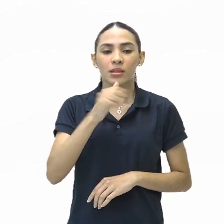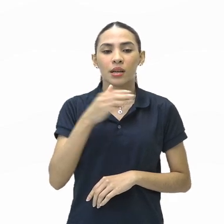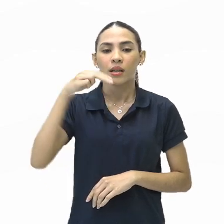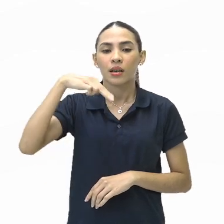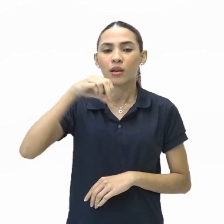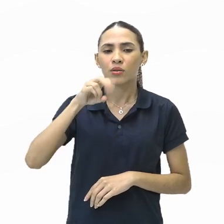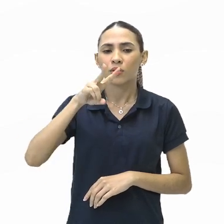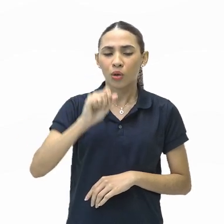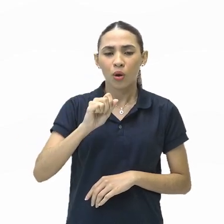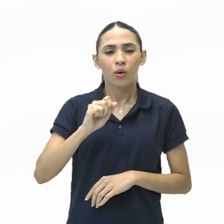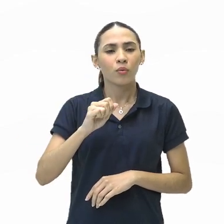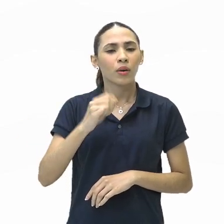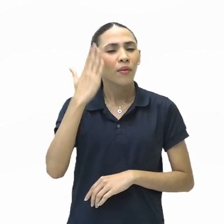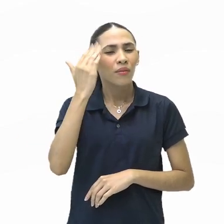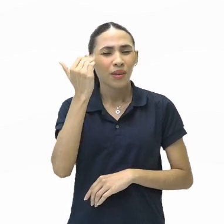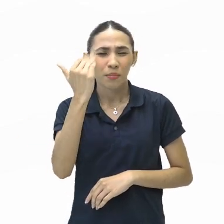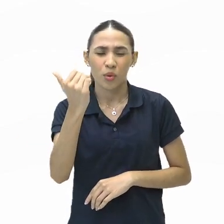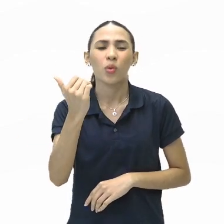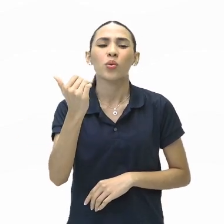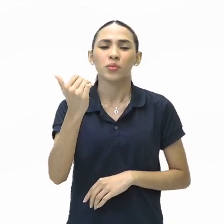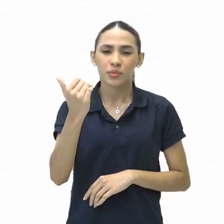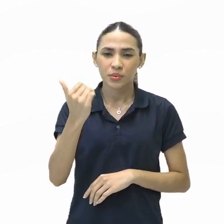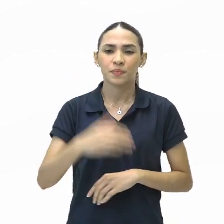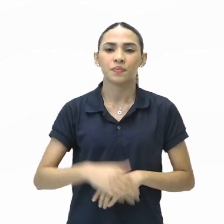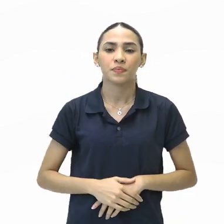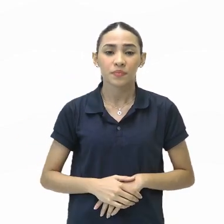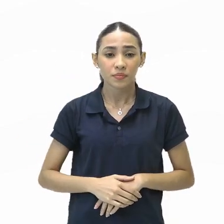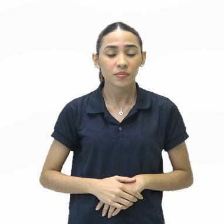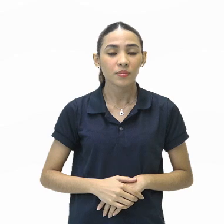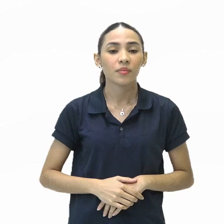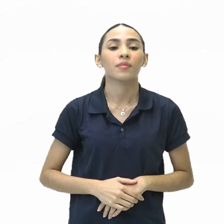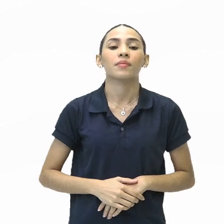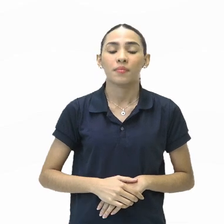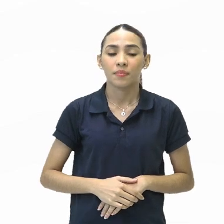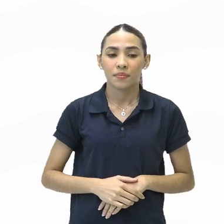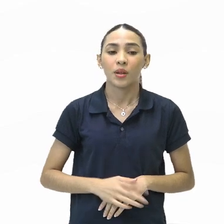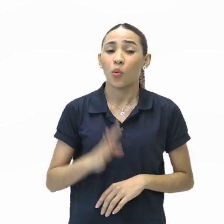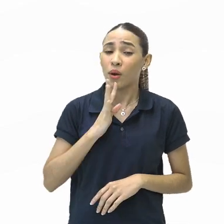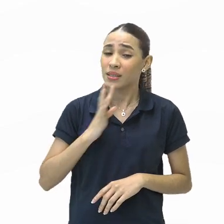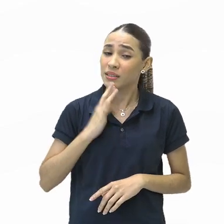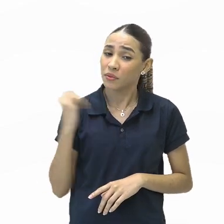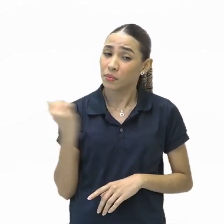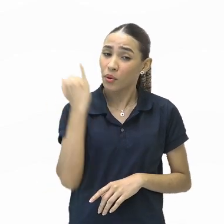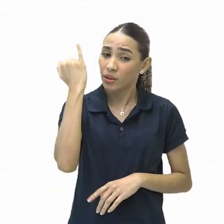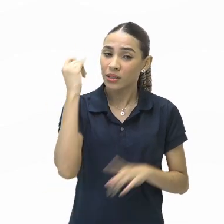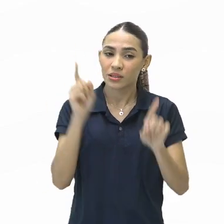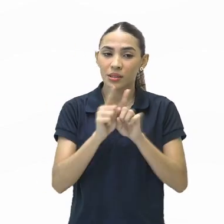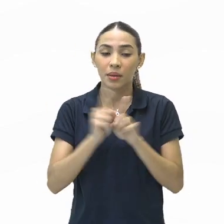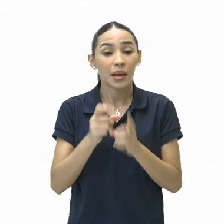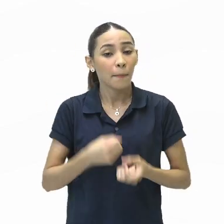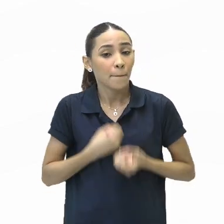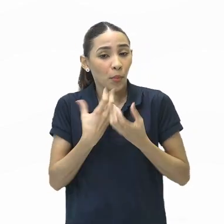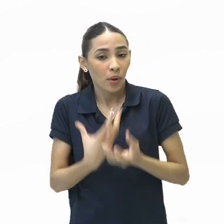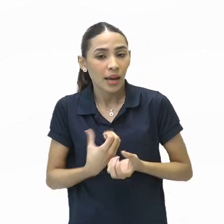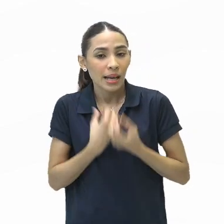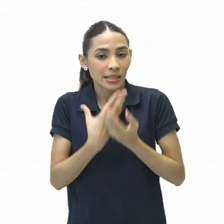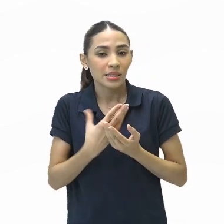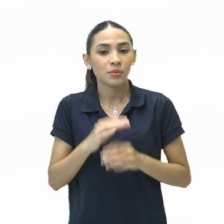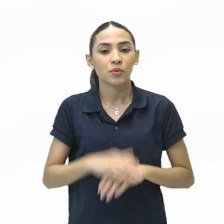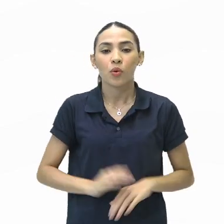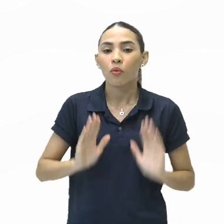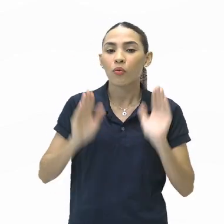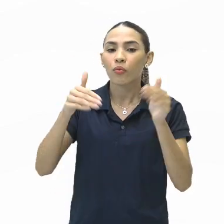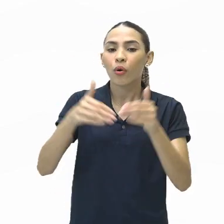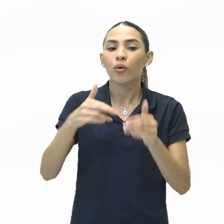conhecido internacionalmente, mundialmente, então ele é muito conhecido, tá? Poesias com